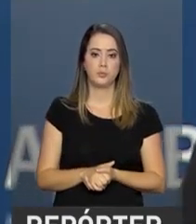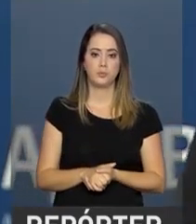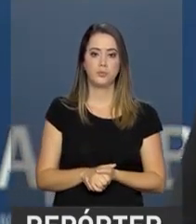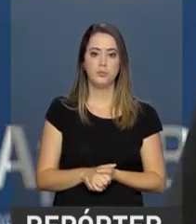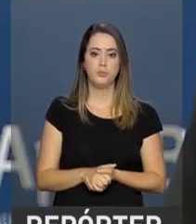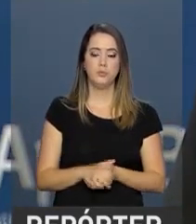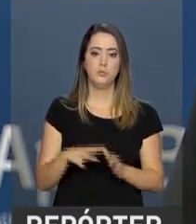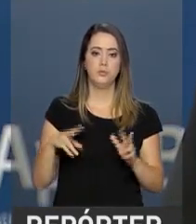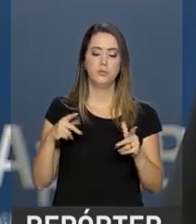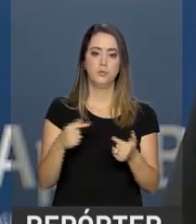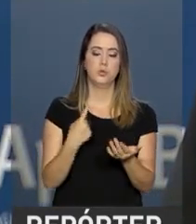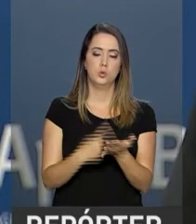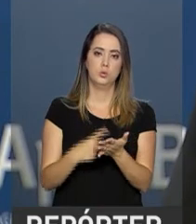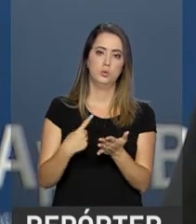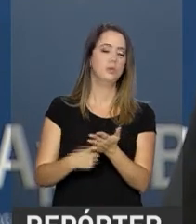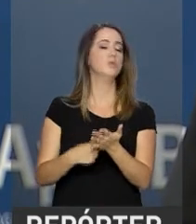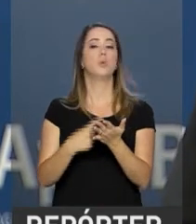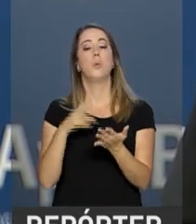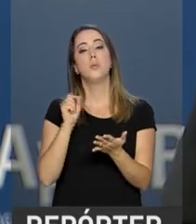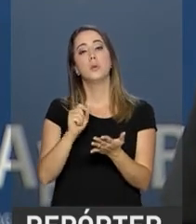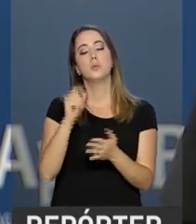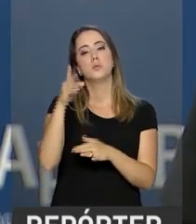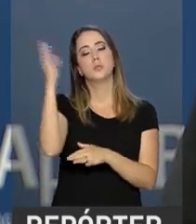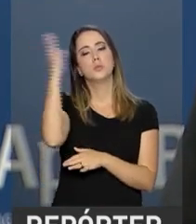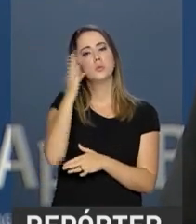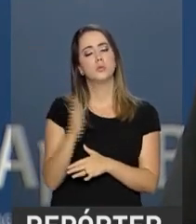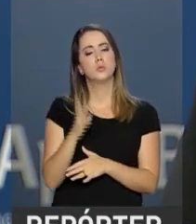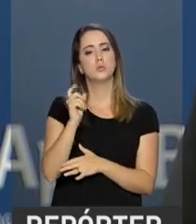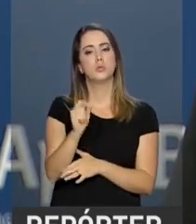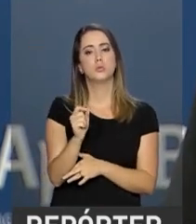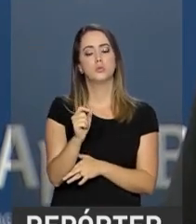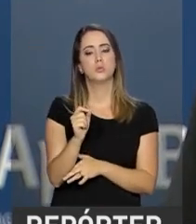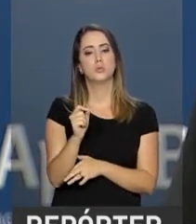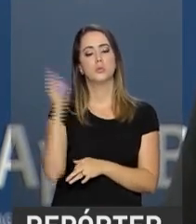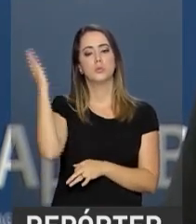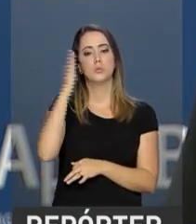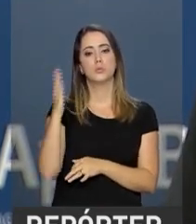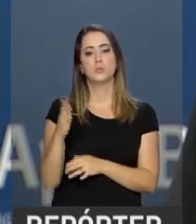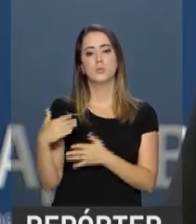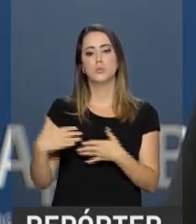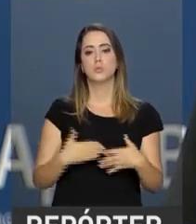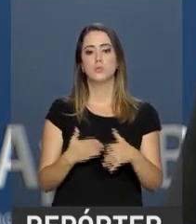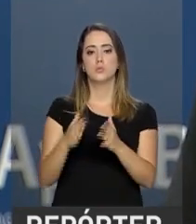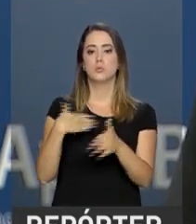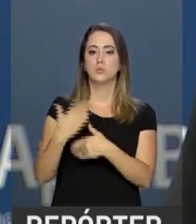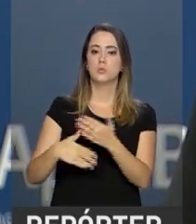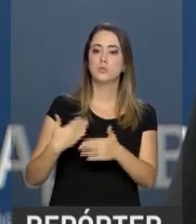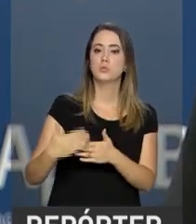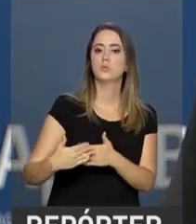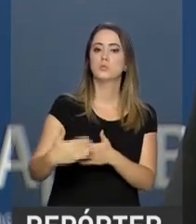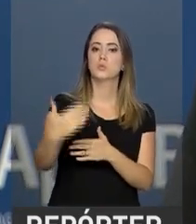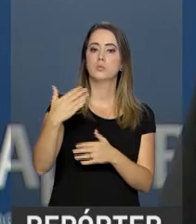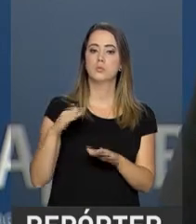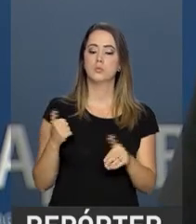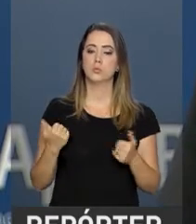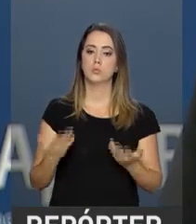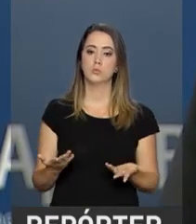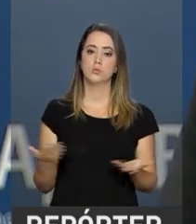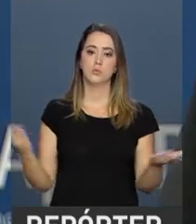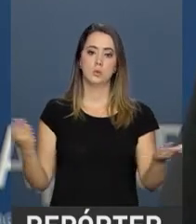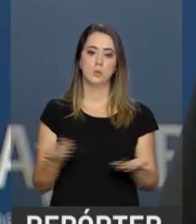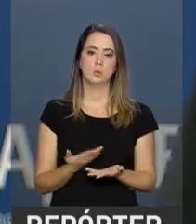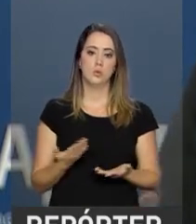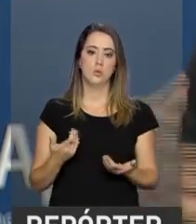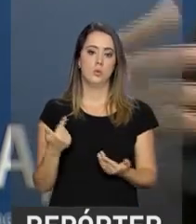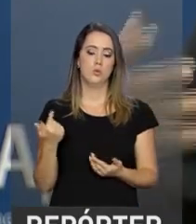estudo confirma que o brasil o brasil tomou o caminho do desenvolvimento agora ele